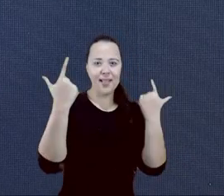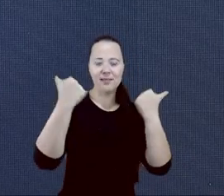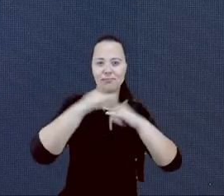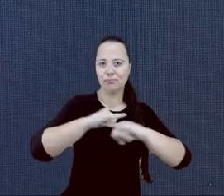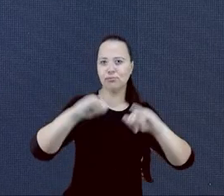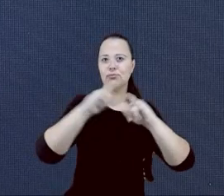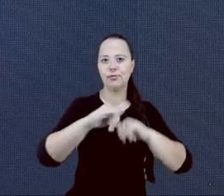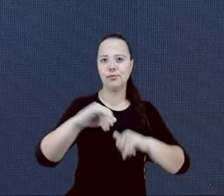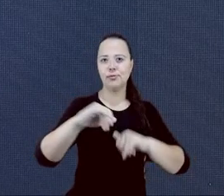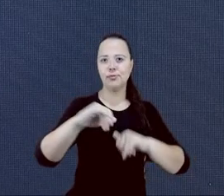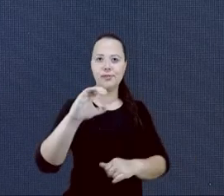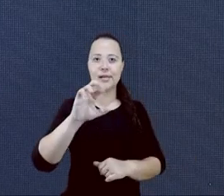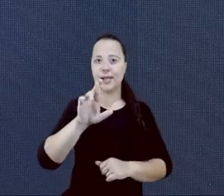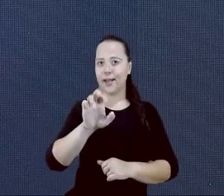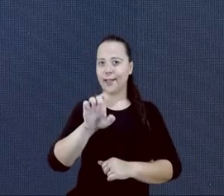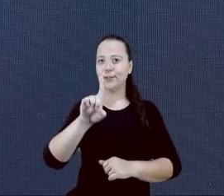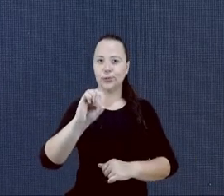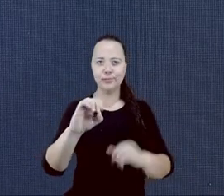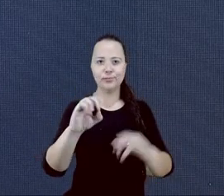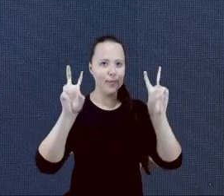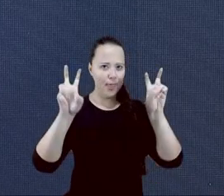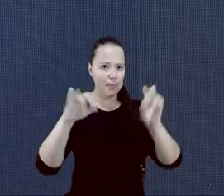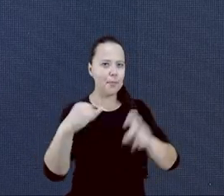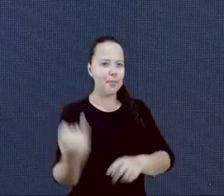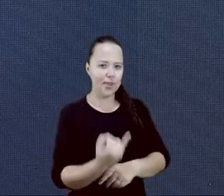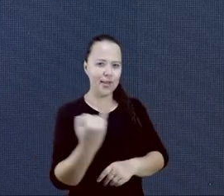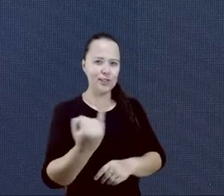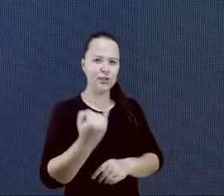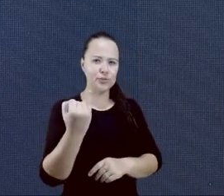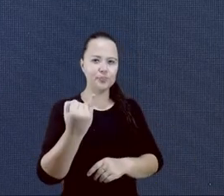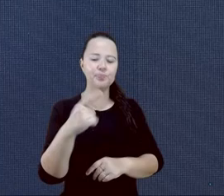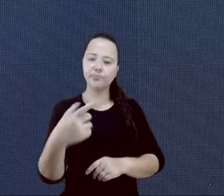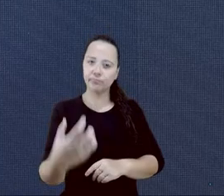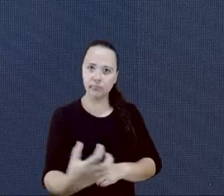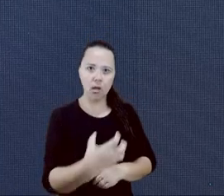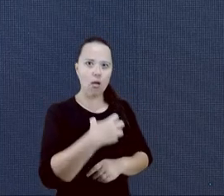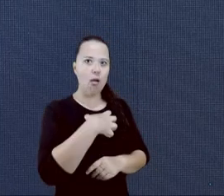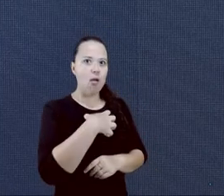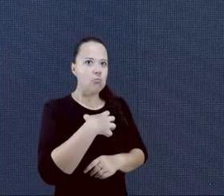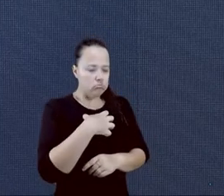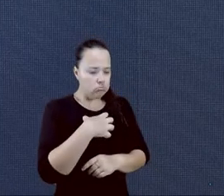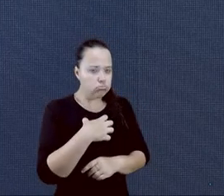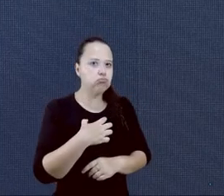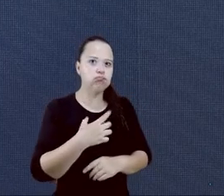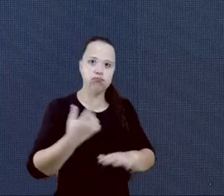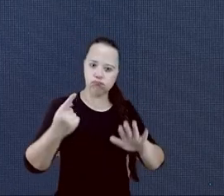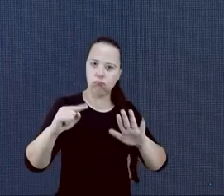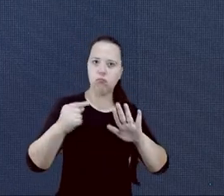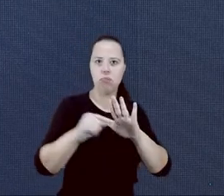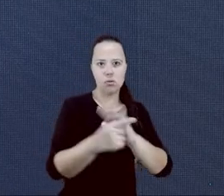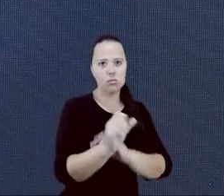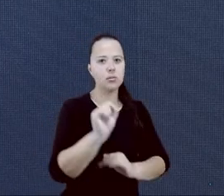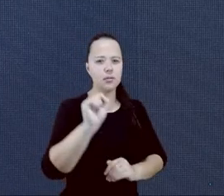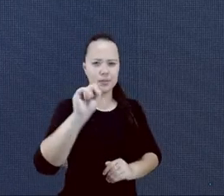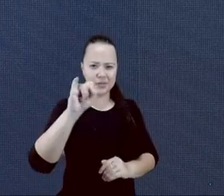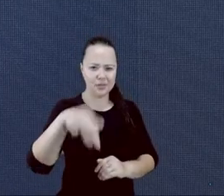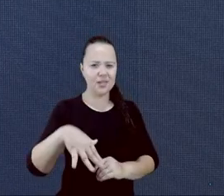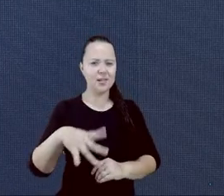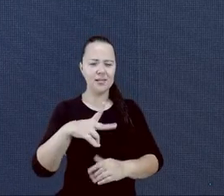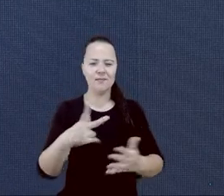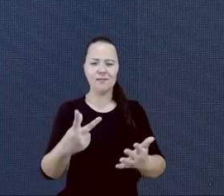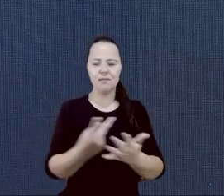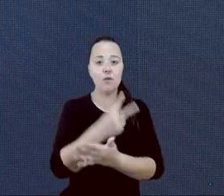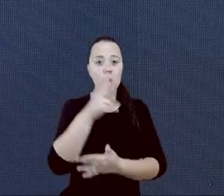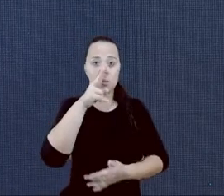a gente tem aqui temas interessantes para abordar hoje né o impacto foi muito grande sobretudo pela exatamente por esse ponto